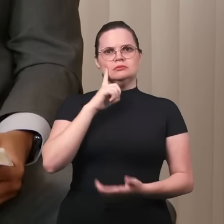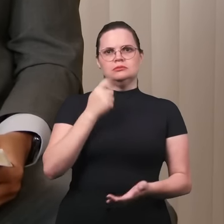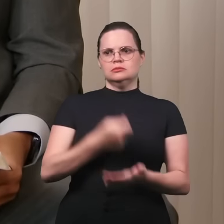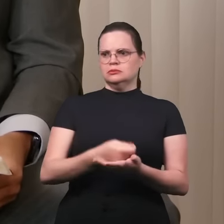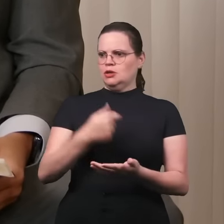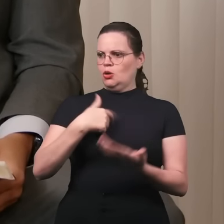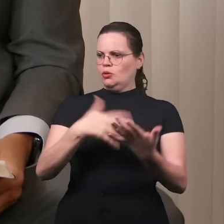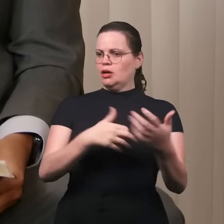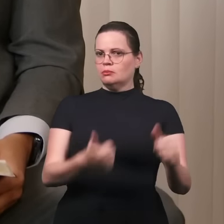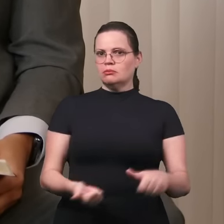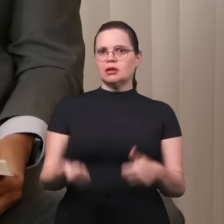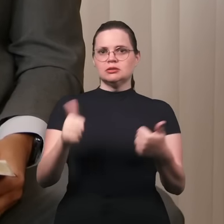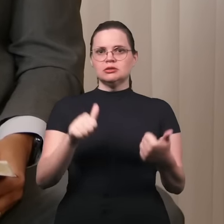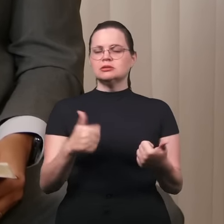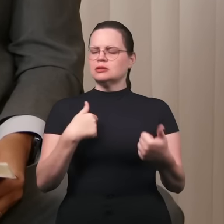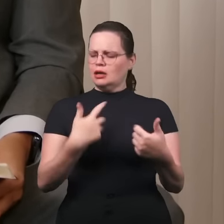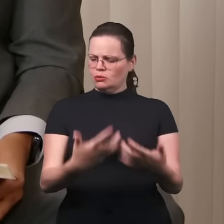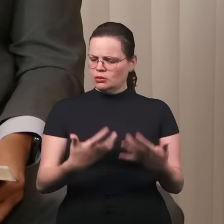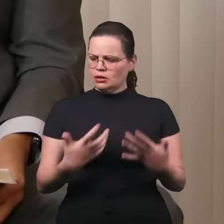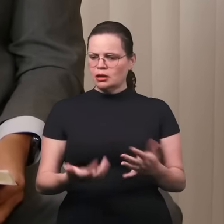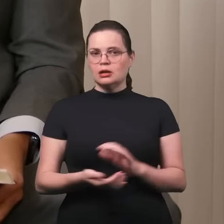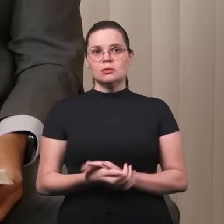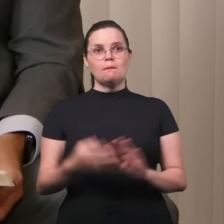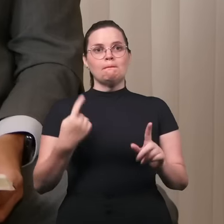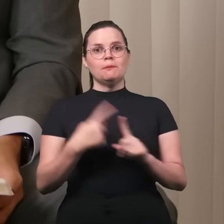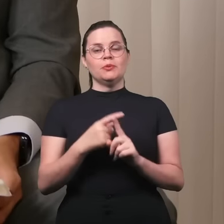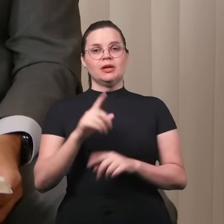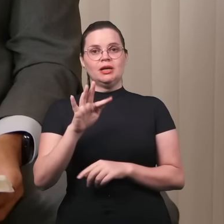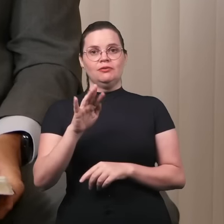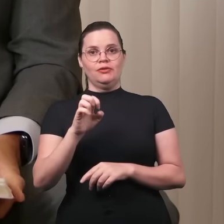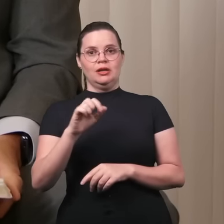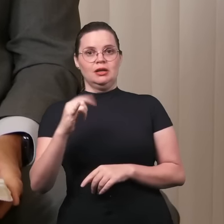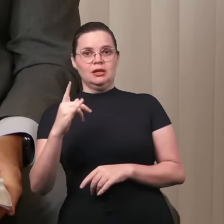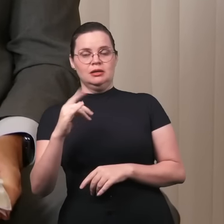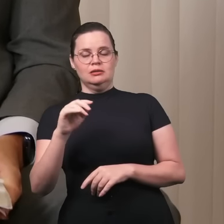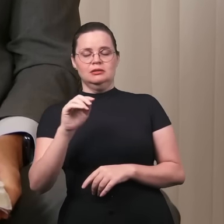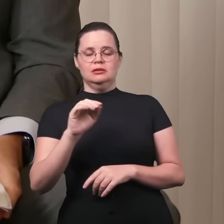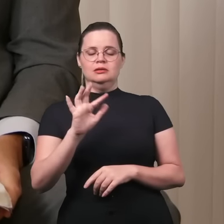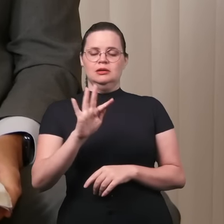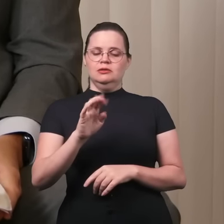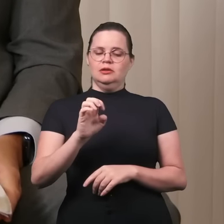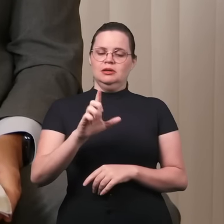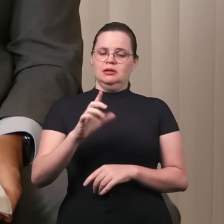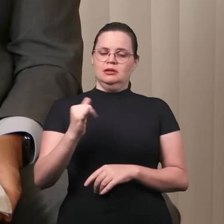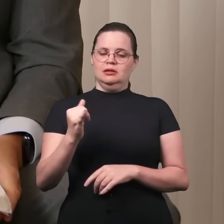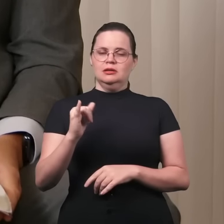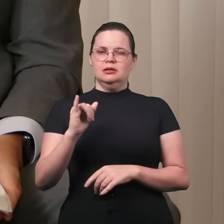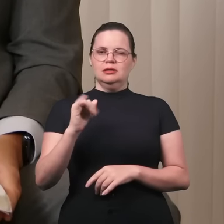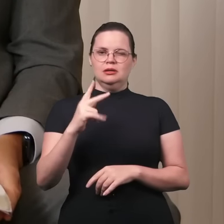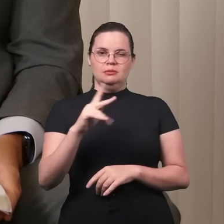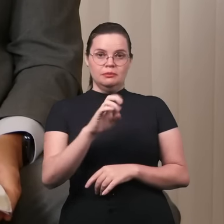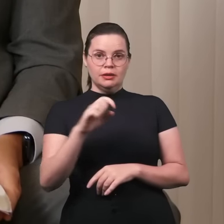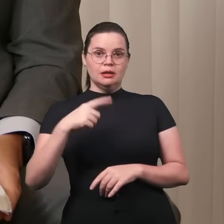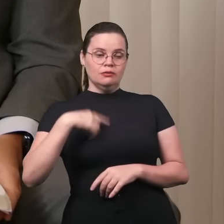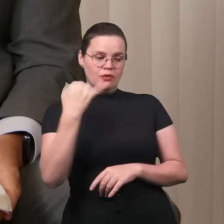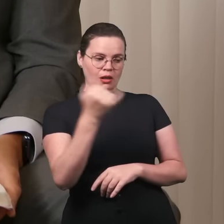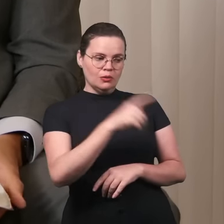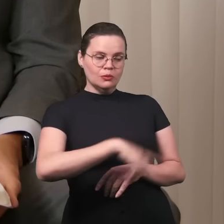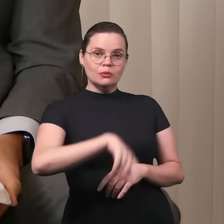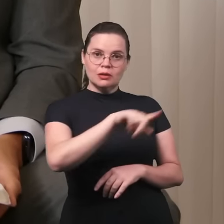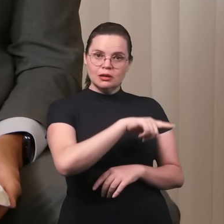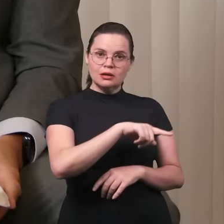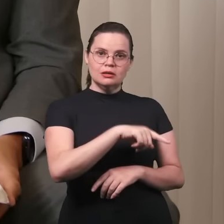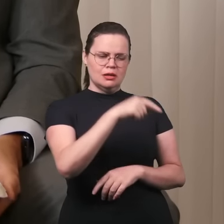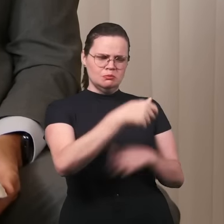definir-se, batizar-se ali, depois da palavra que Felipe trouxe a ele, houve uma verdadeira